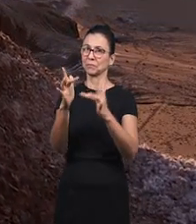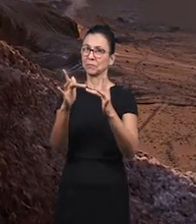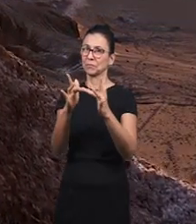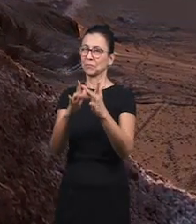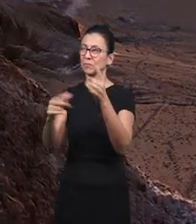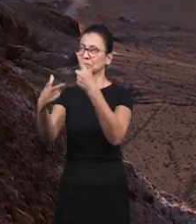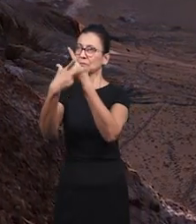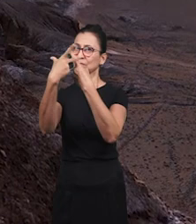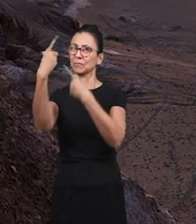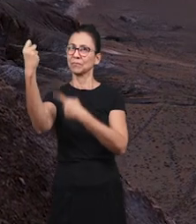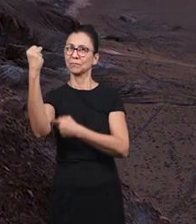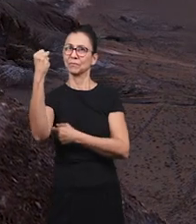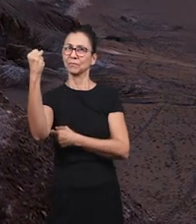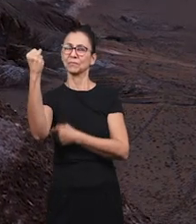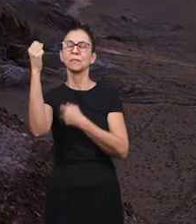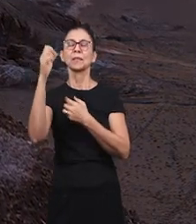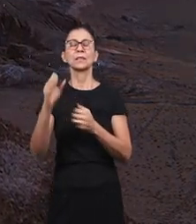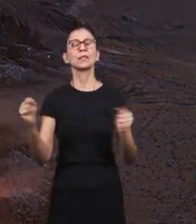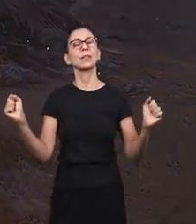vencendo vem